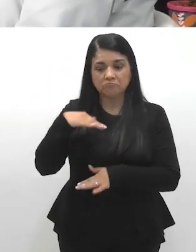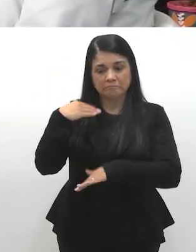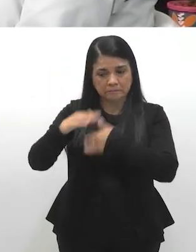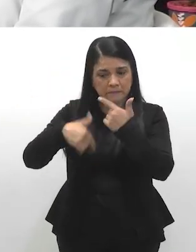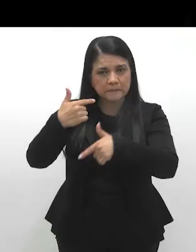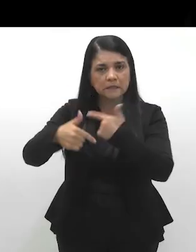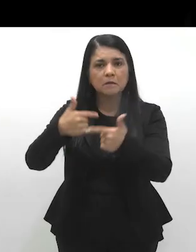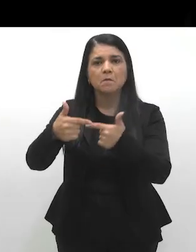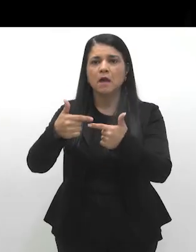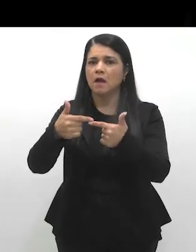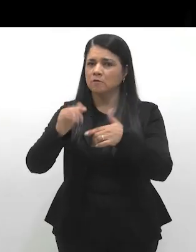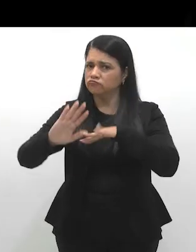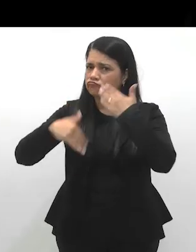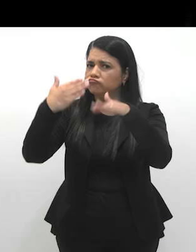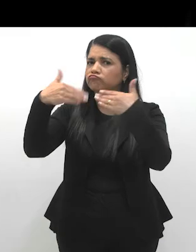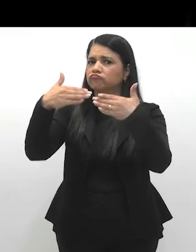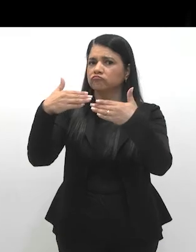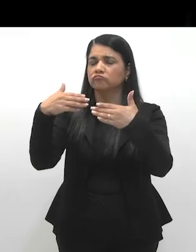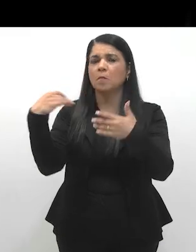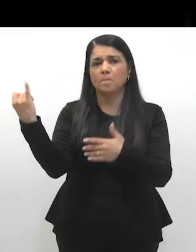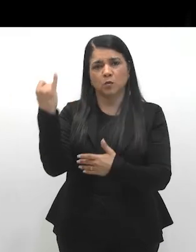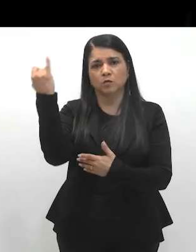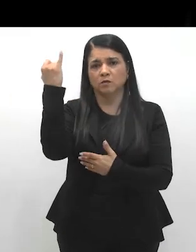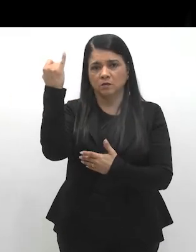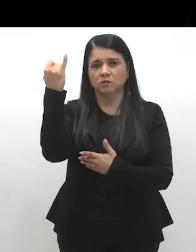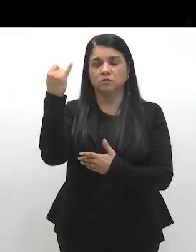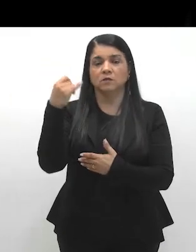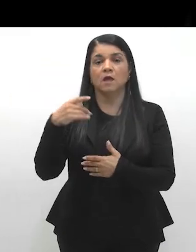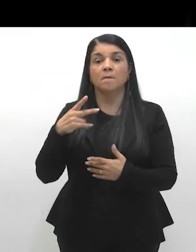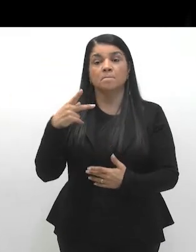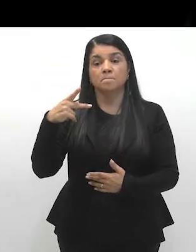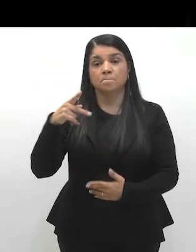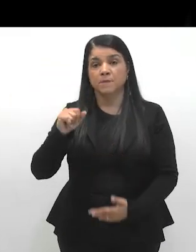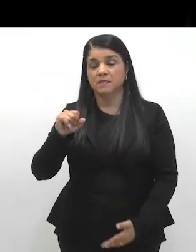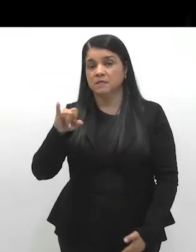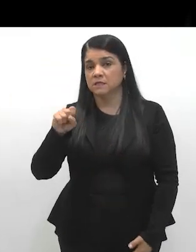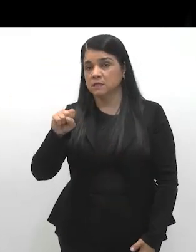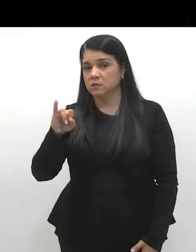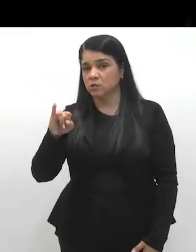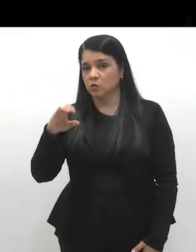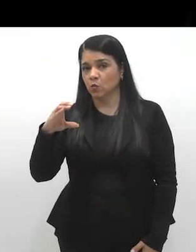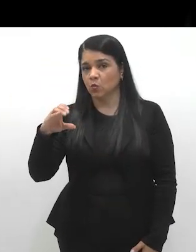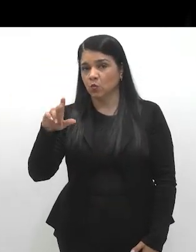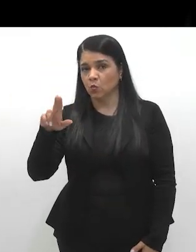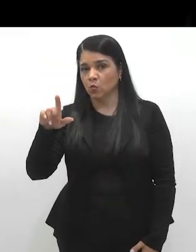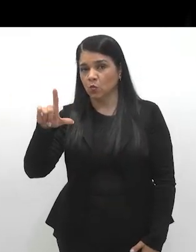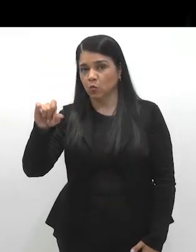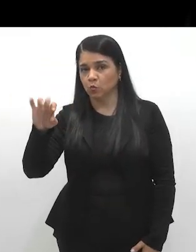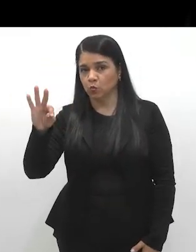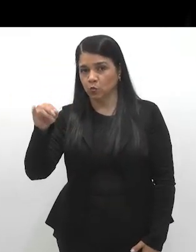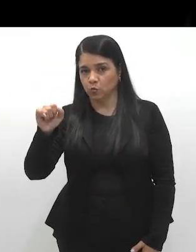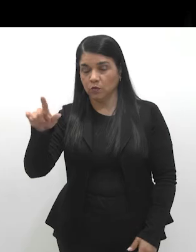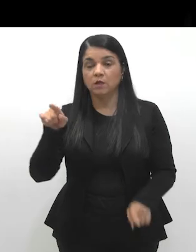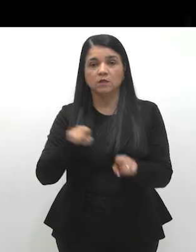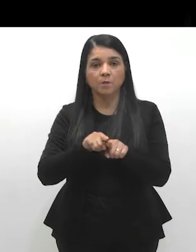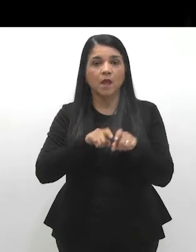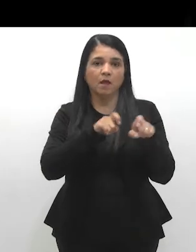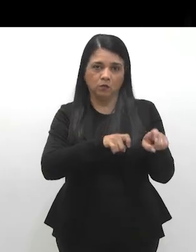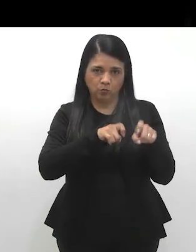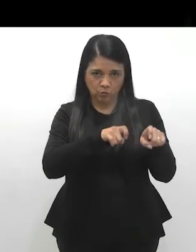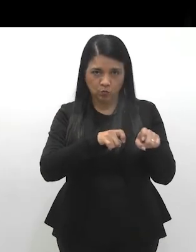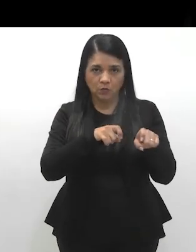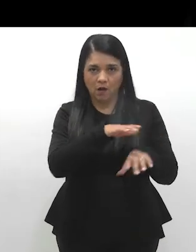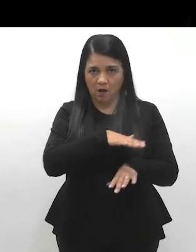região, porque ela também desenvolve um trabalho muito grande em relação à piscicultura, enfim, Sim. E também na área de agricultura,